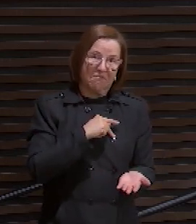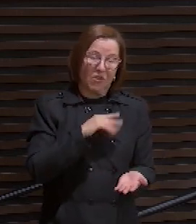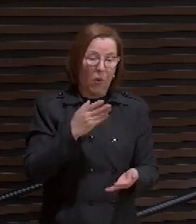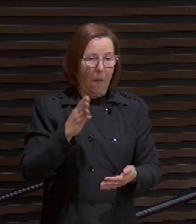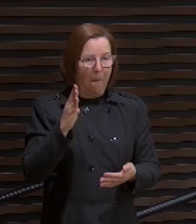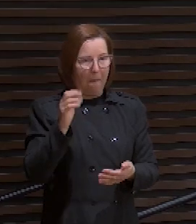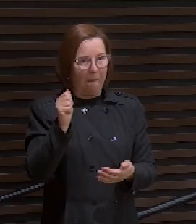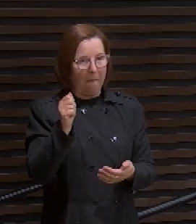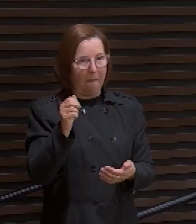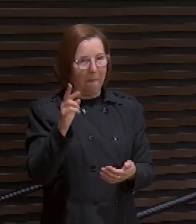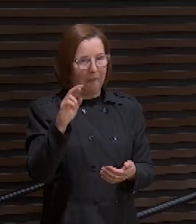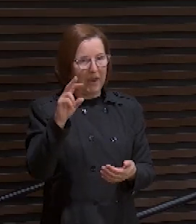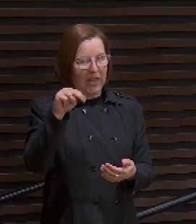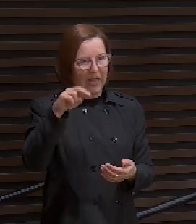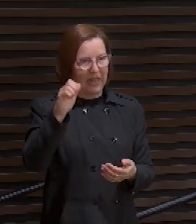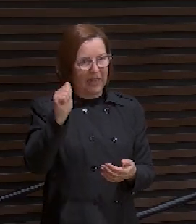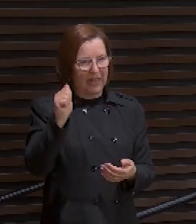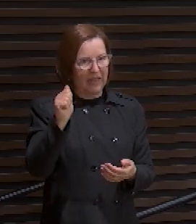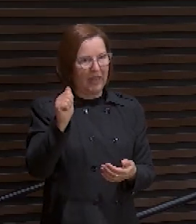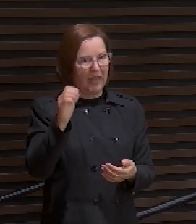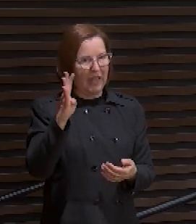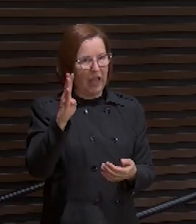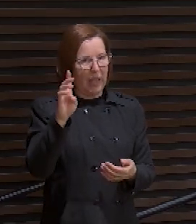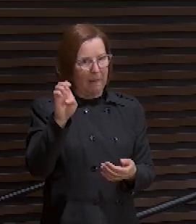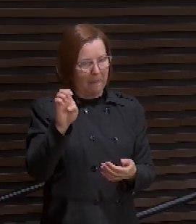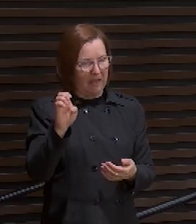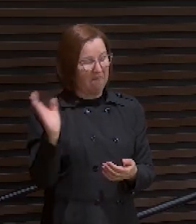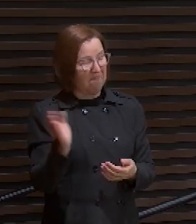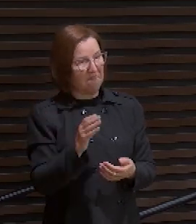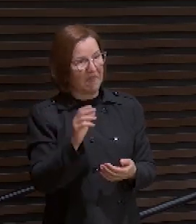Barnabé, Apolo,